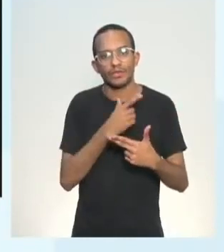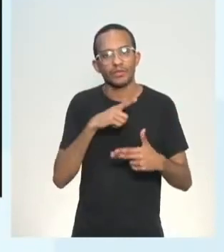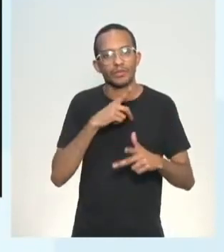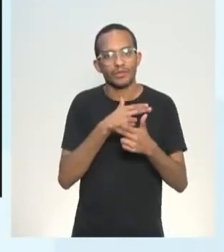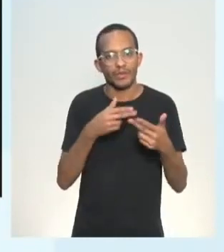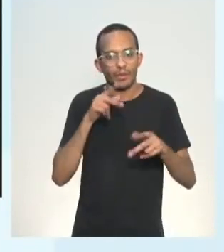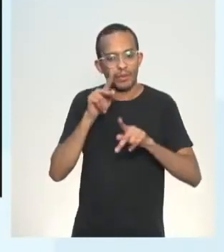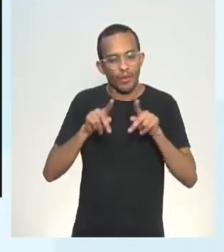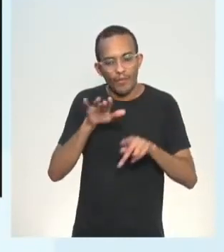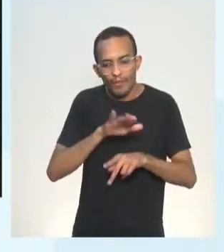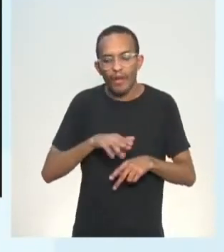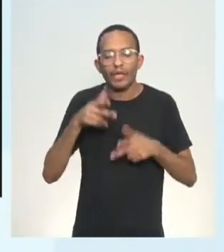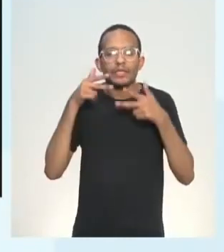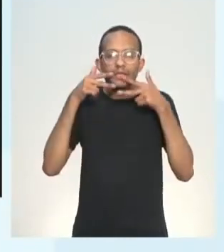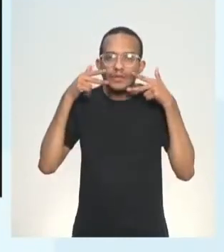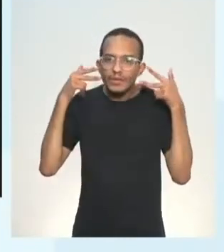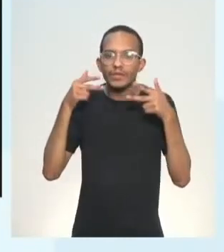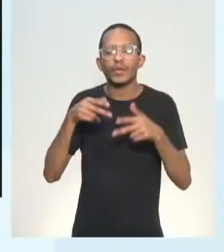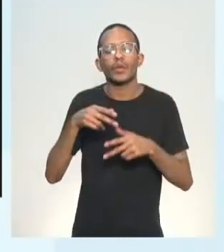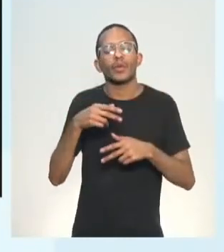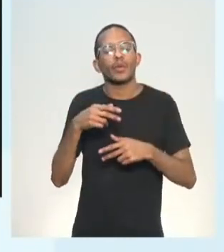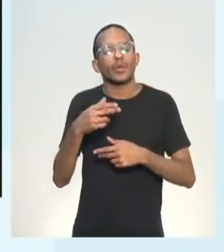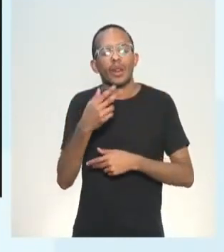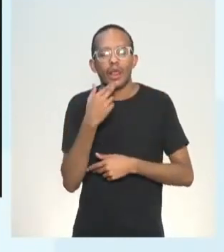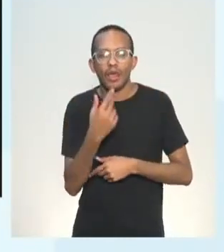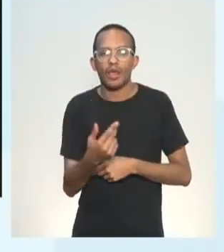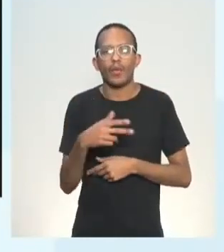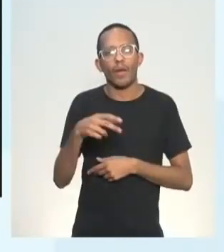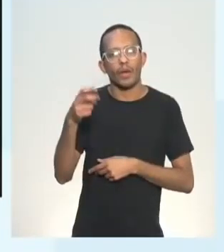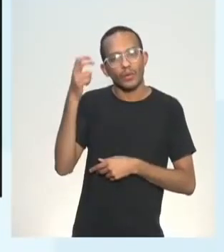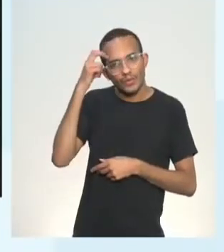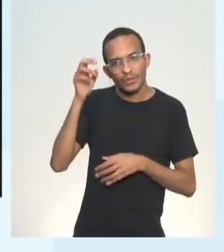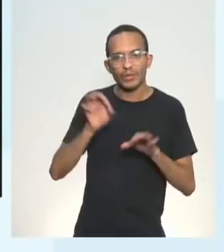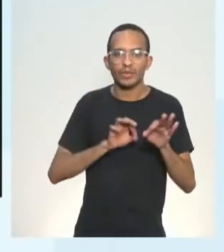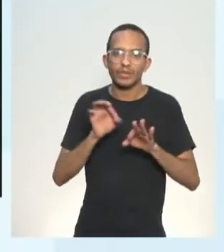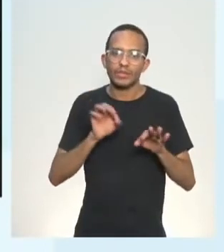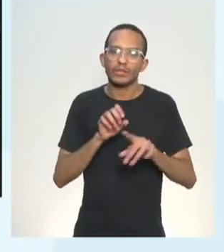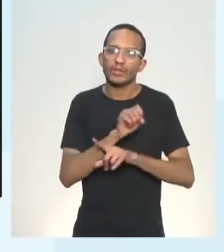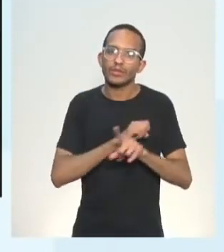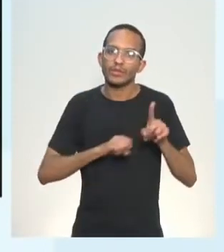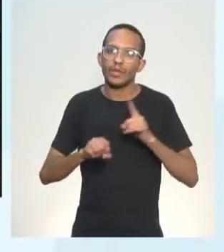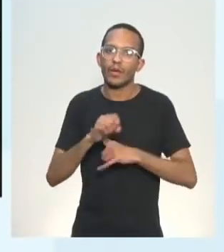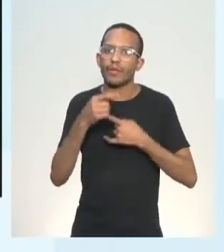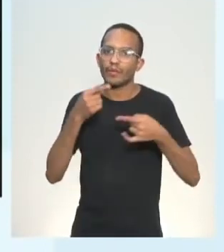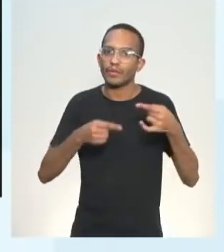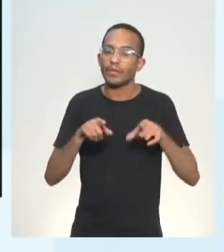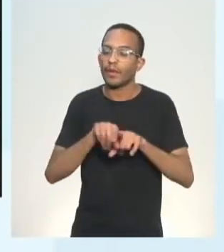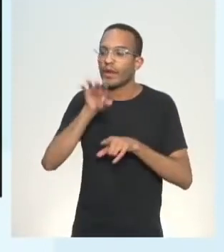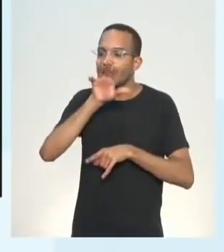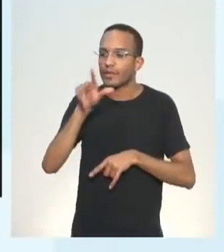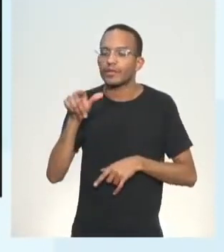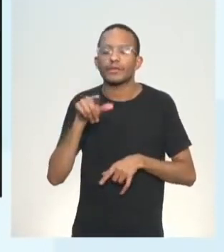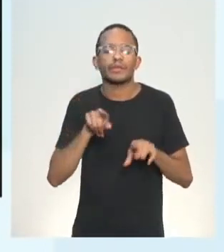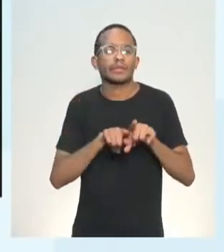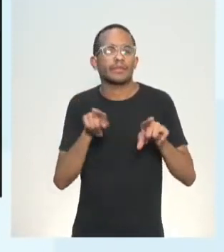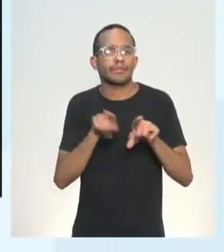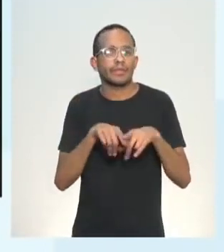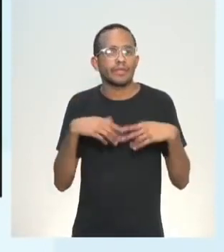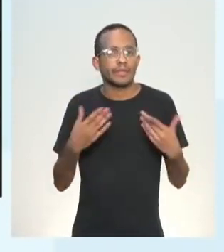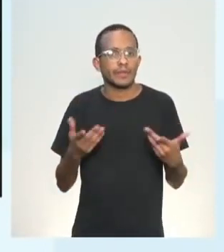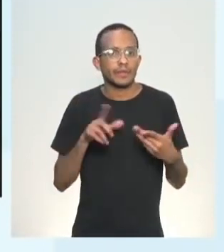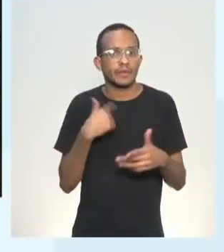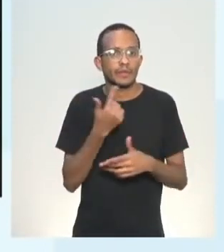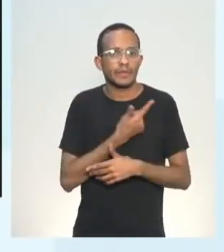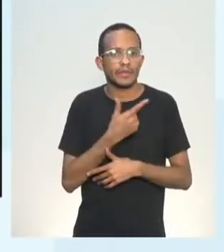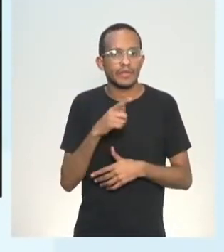indígenas, cada um com uma cultura, uma língua, uma organização social e política diferente, os africanos também. Então, nós